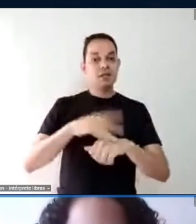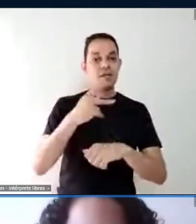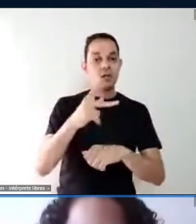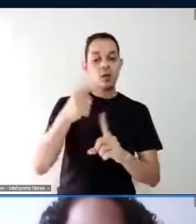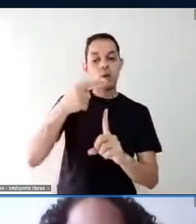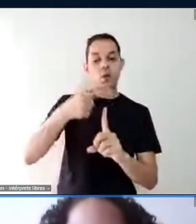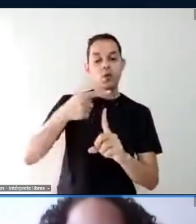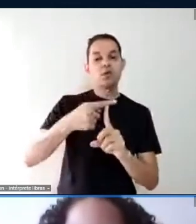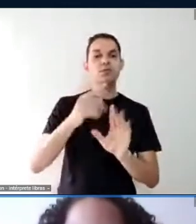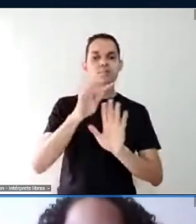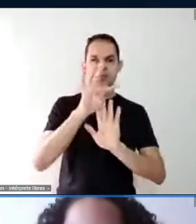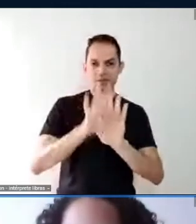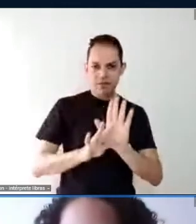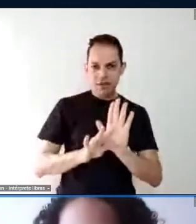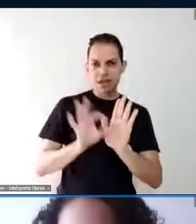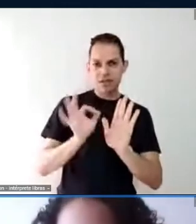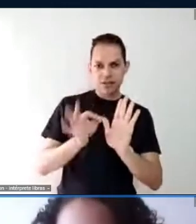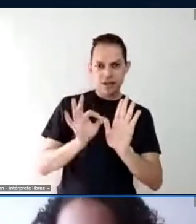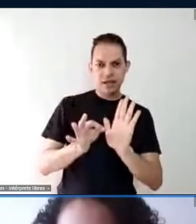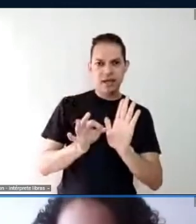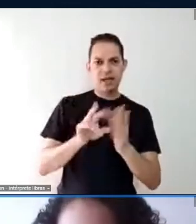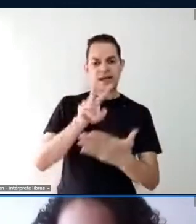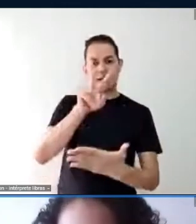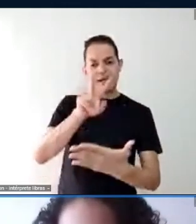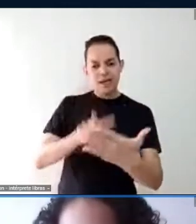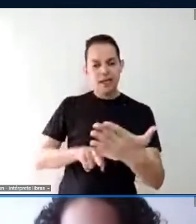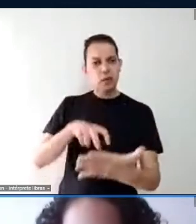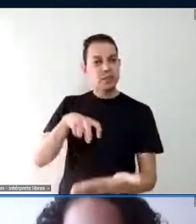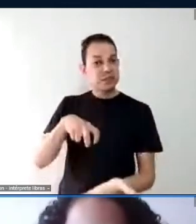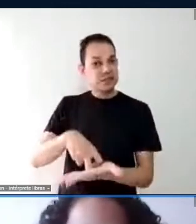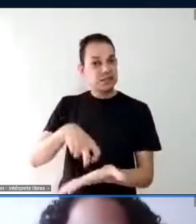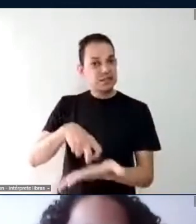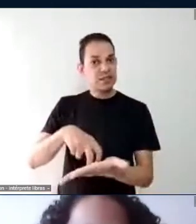texto, leitura de sentença,